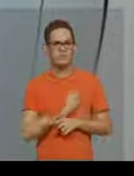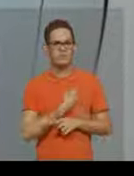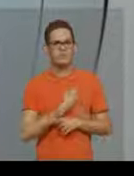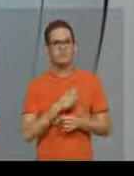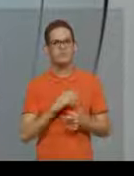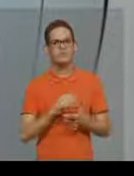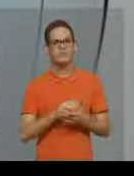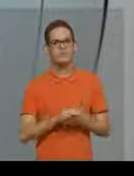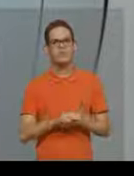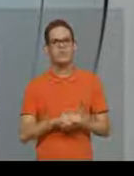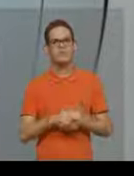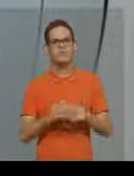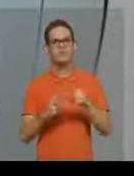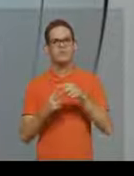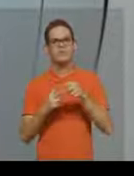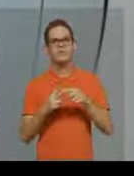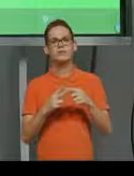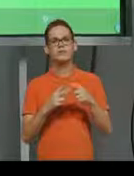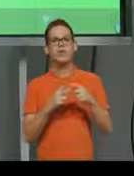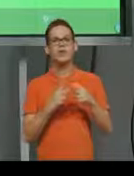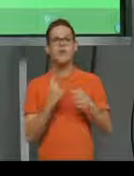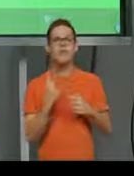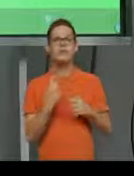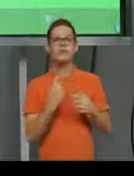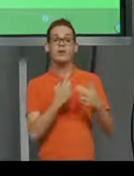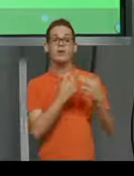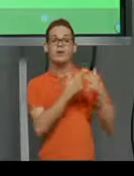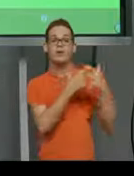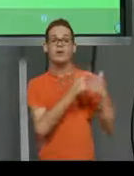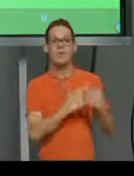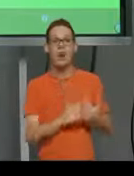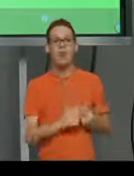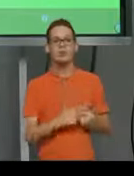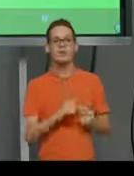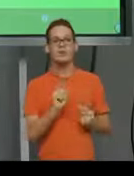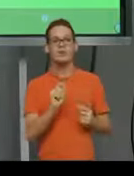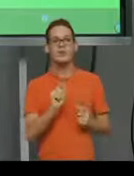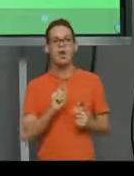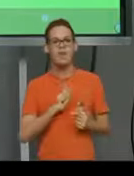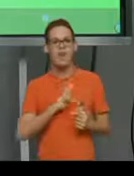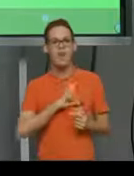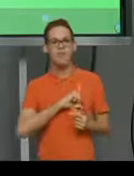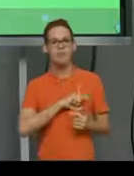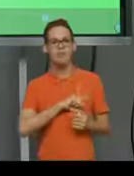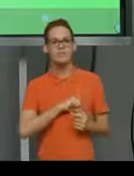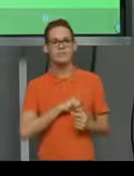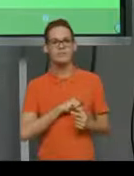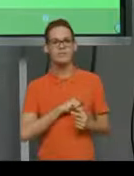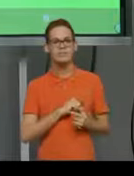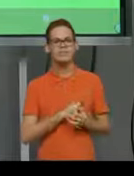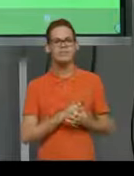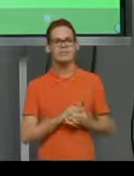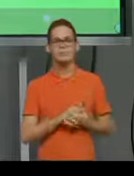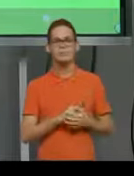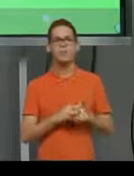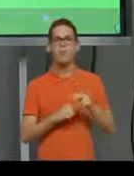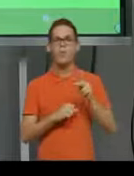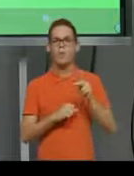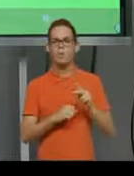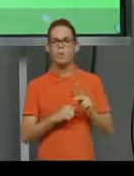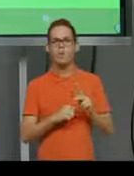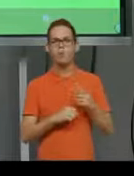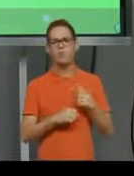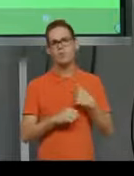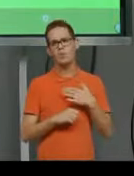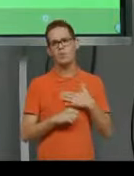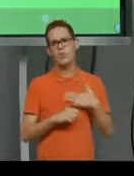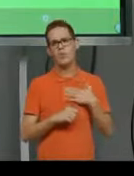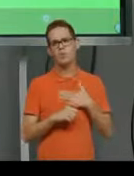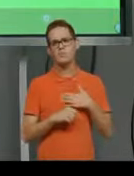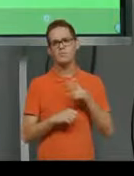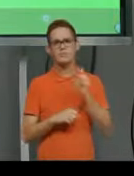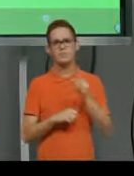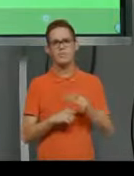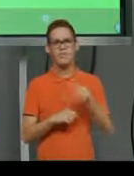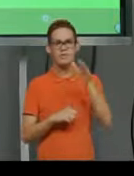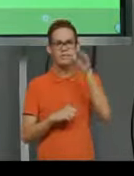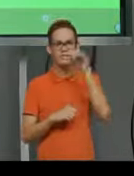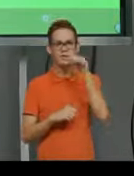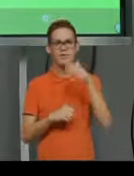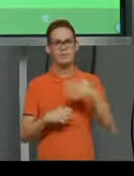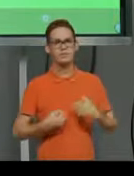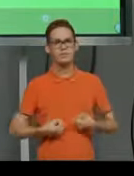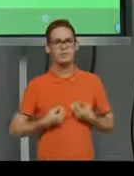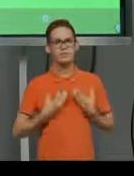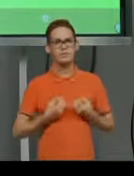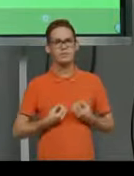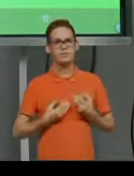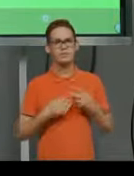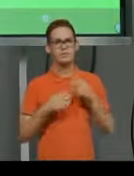Eu acho que ele tem uma linguagem mais romântica, né? Uma coisa mais porque eu gosto do Poe, então quem vê tem mais